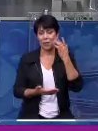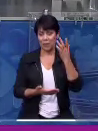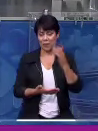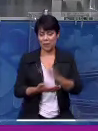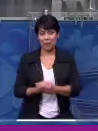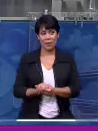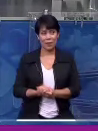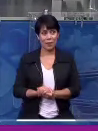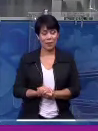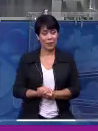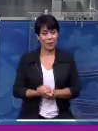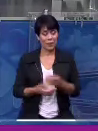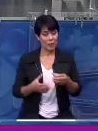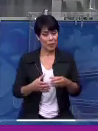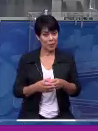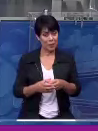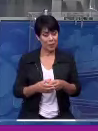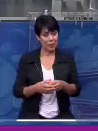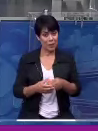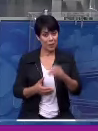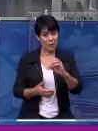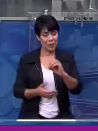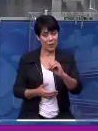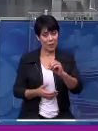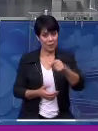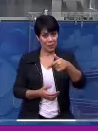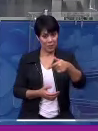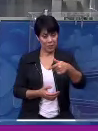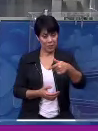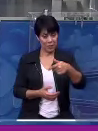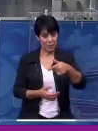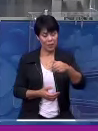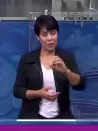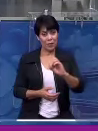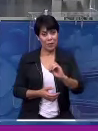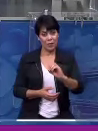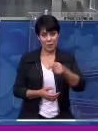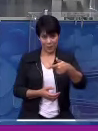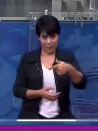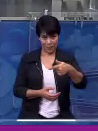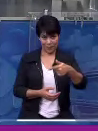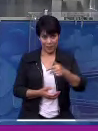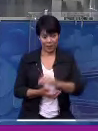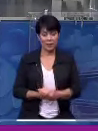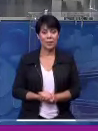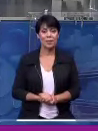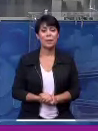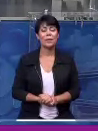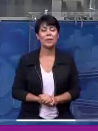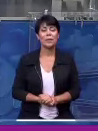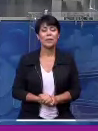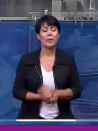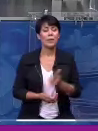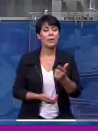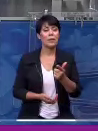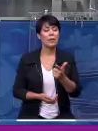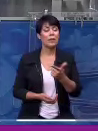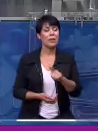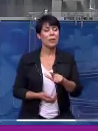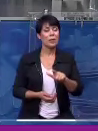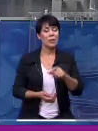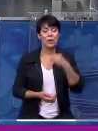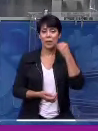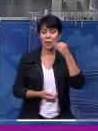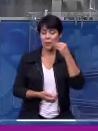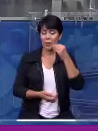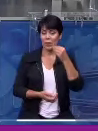1960. Primeiro número está na tela, bola preta, número 07. Preta, 07. Na Loto Fácil você tem